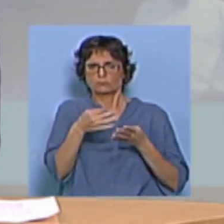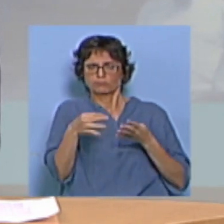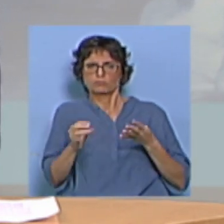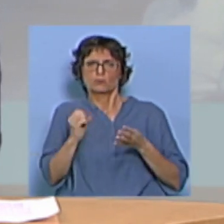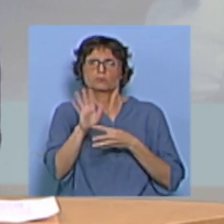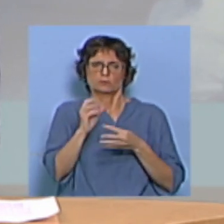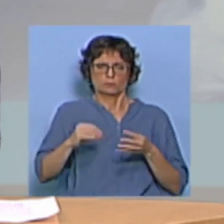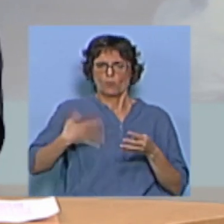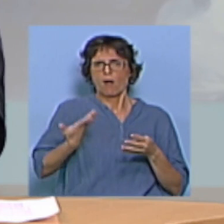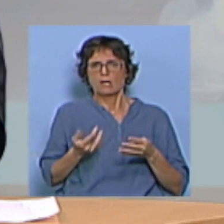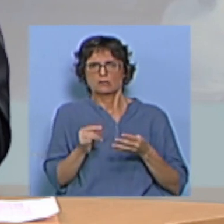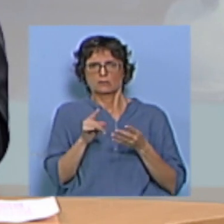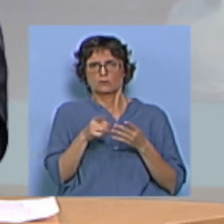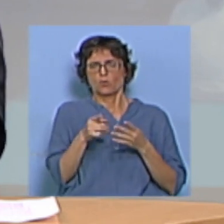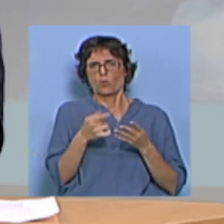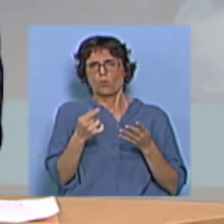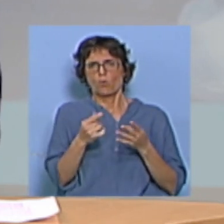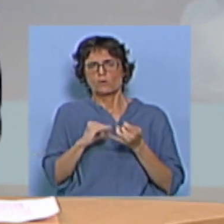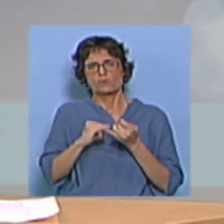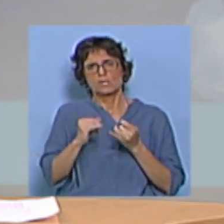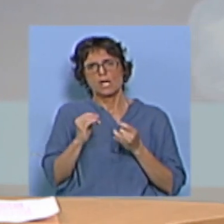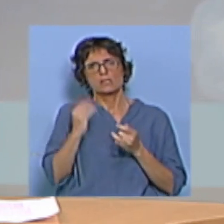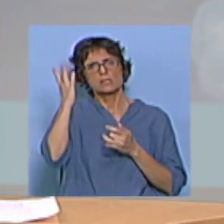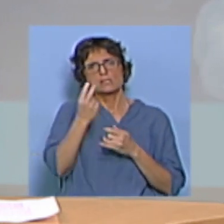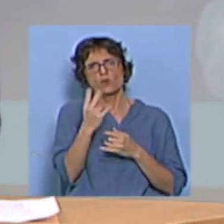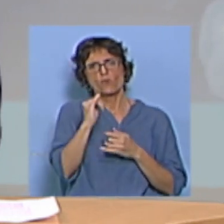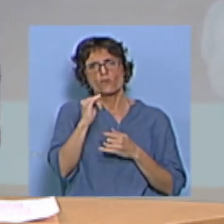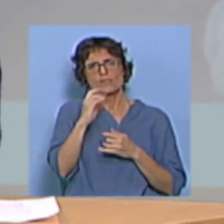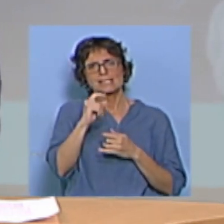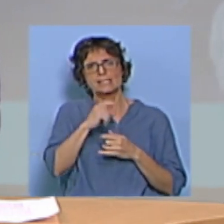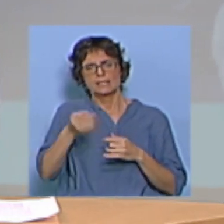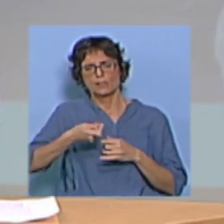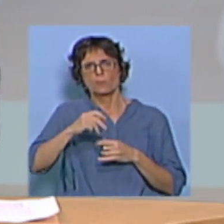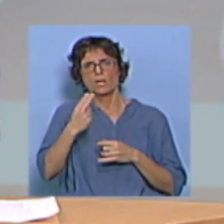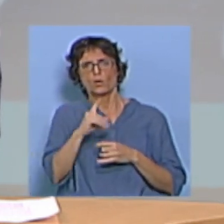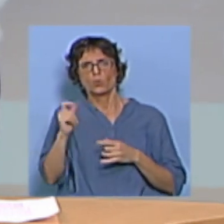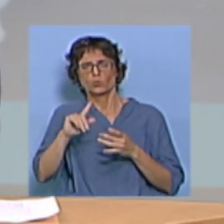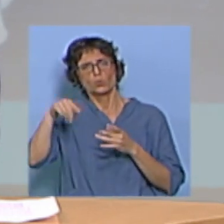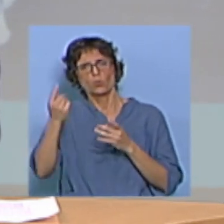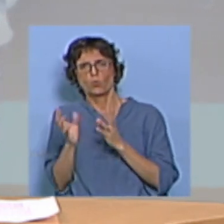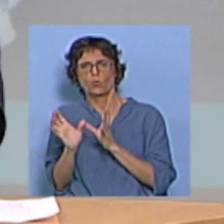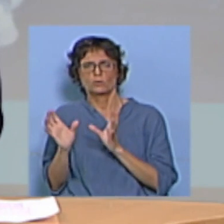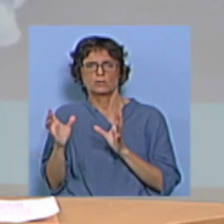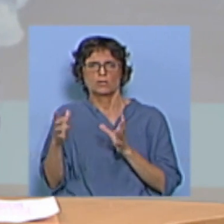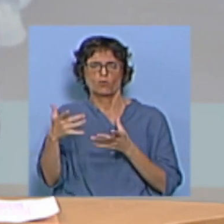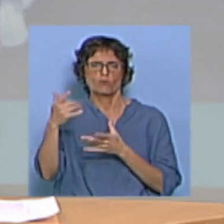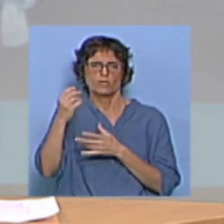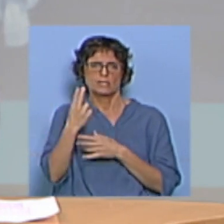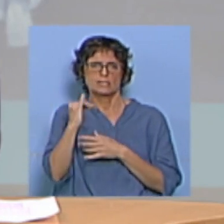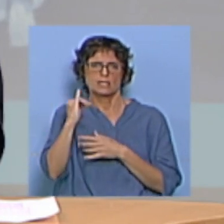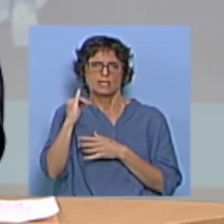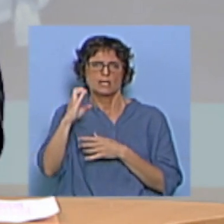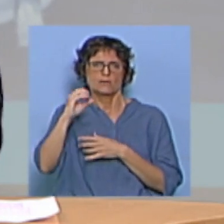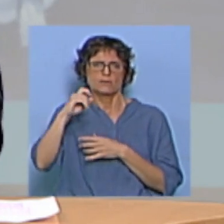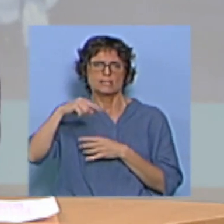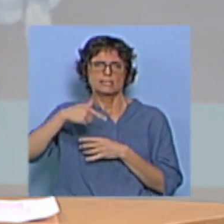as sociedades São Vicente de Paulo, as conferências vicentinas, dito assim de maneira, tantos organismos paroquiais que